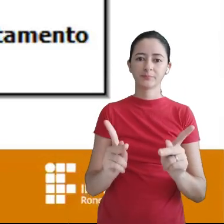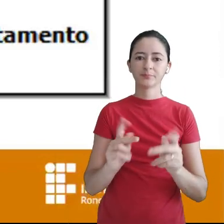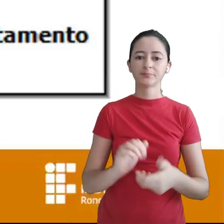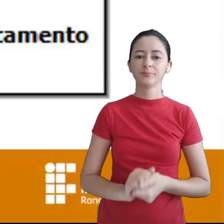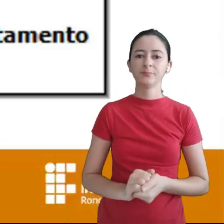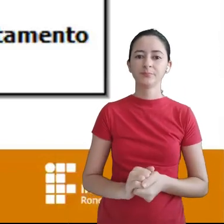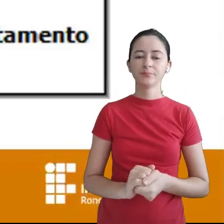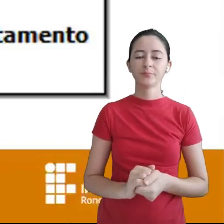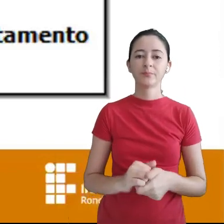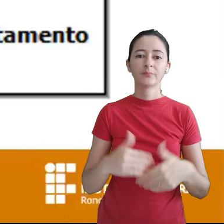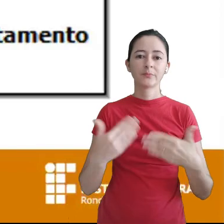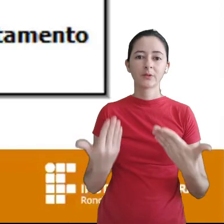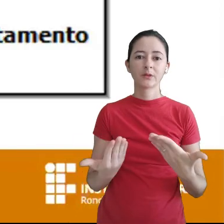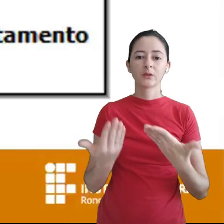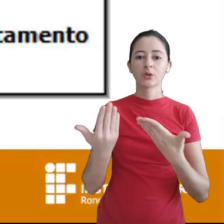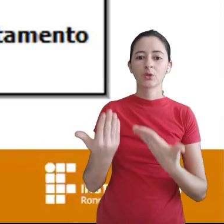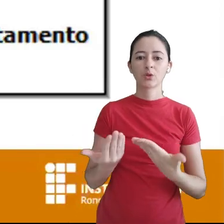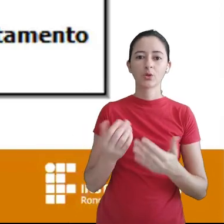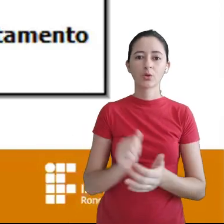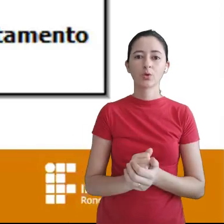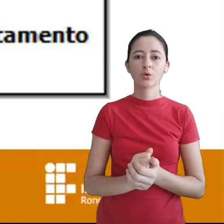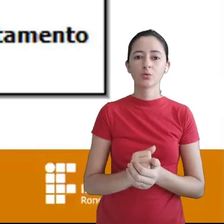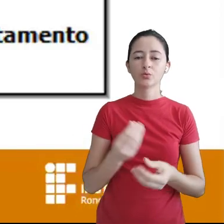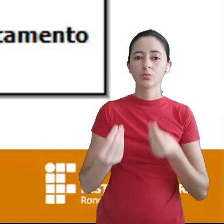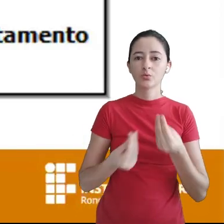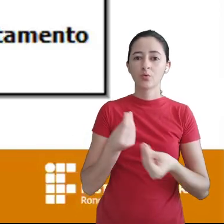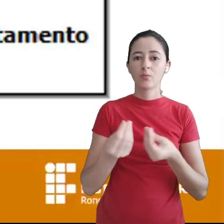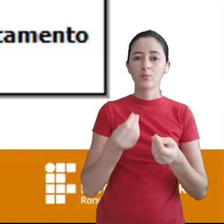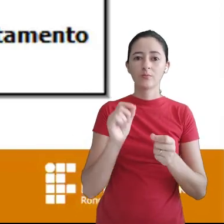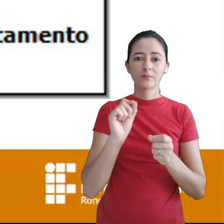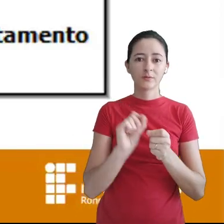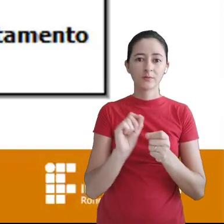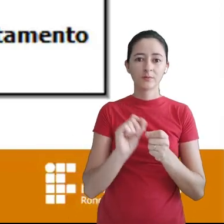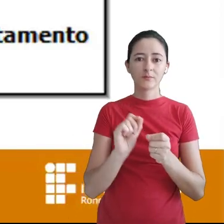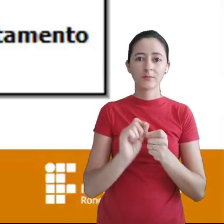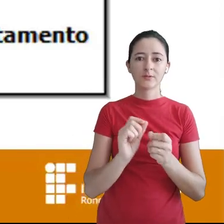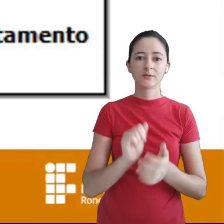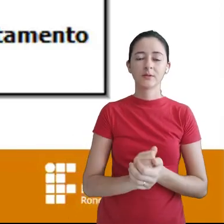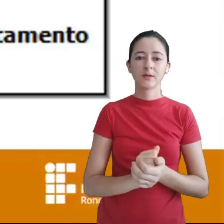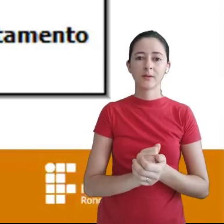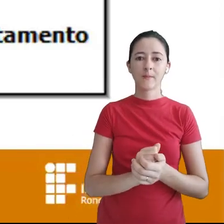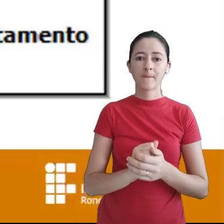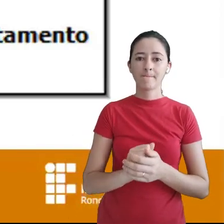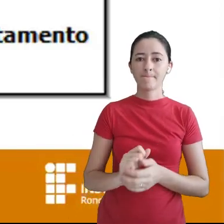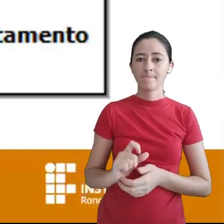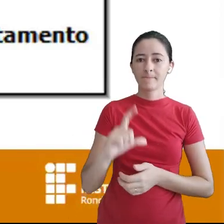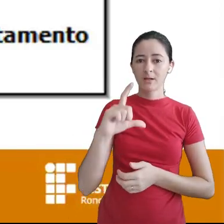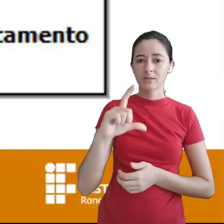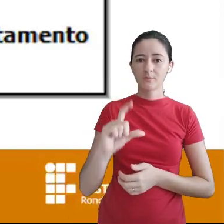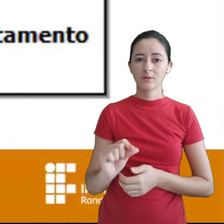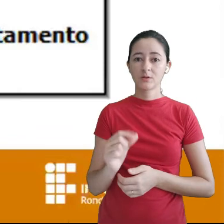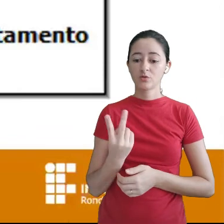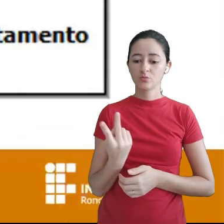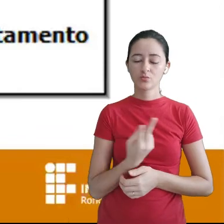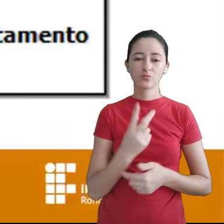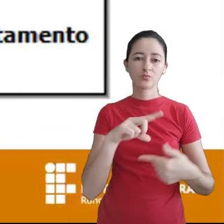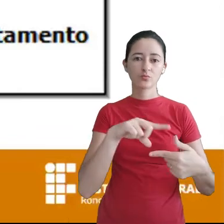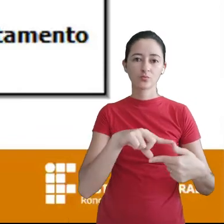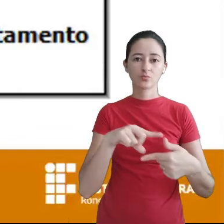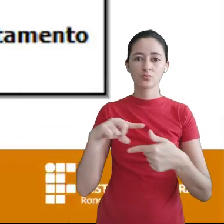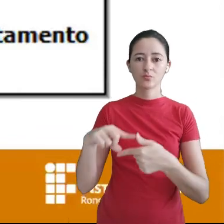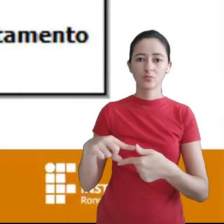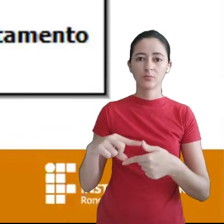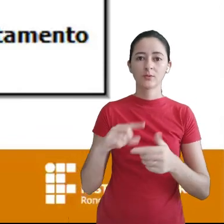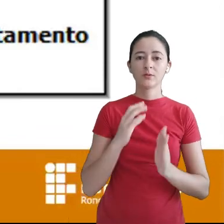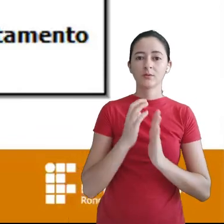é muito importante, tá bom? Então, aqui seria a forma que fica a cardinalidade máxima